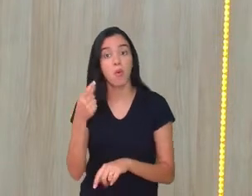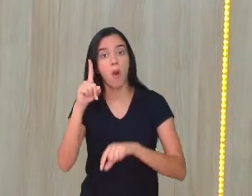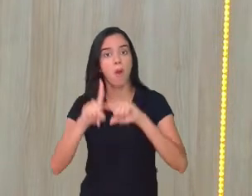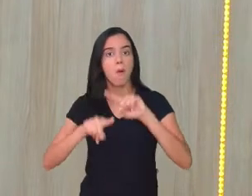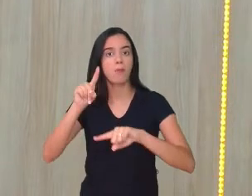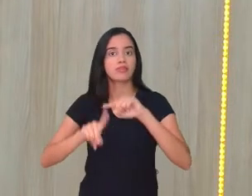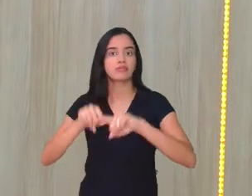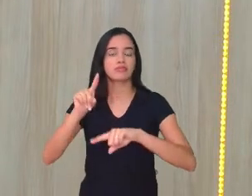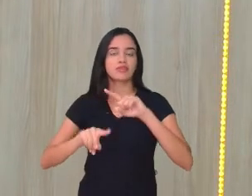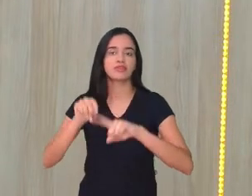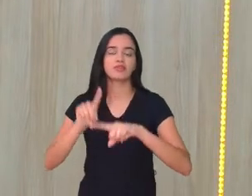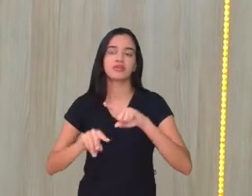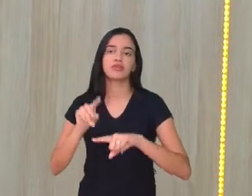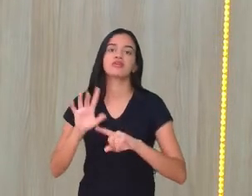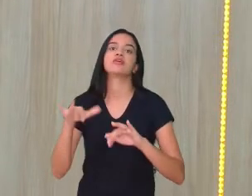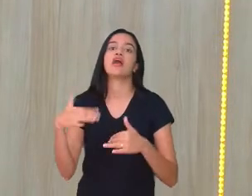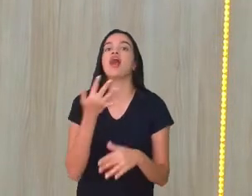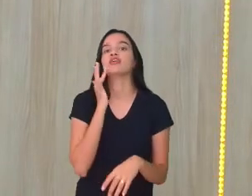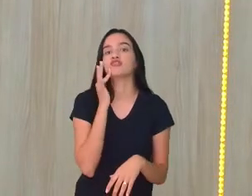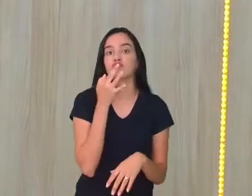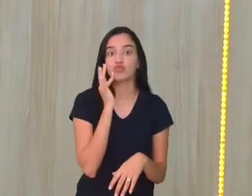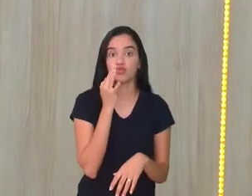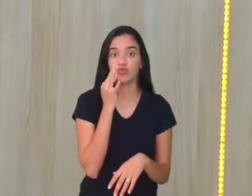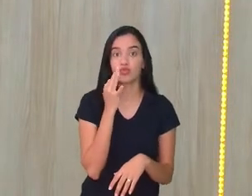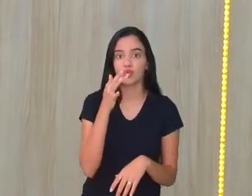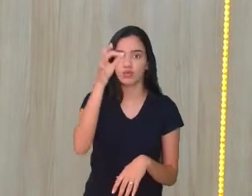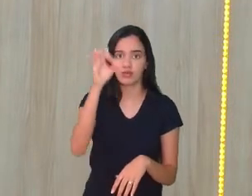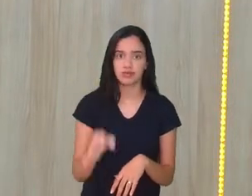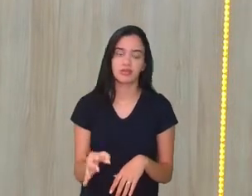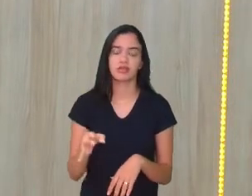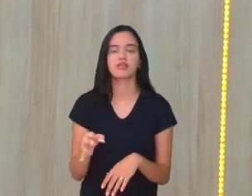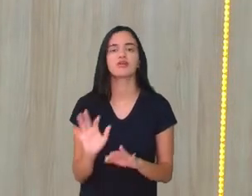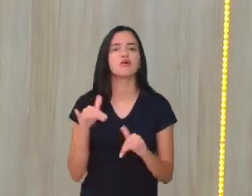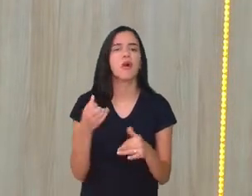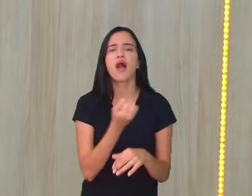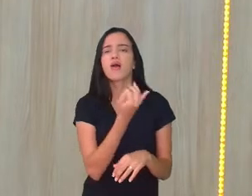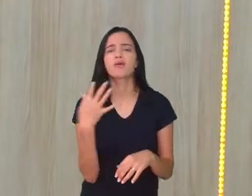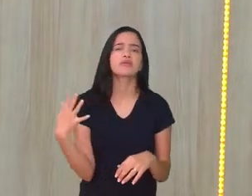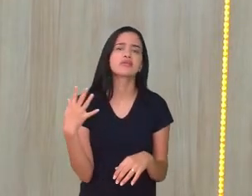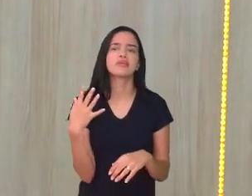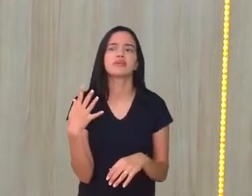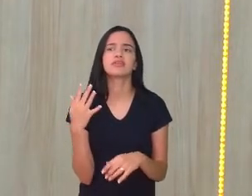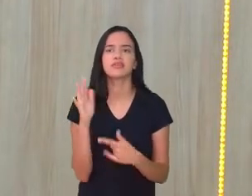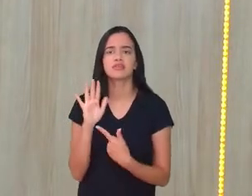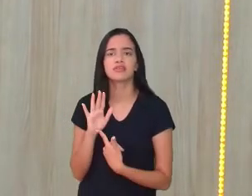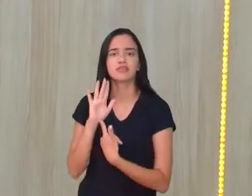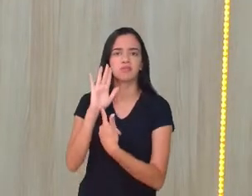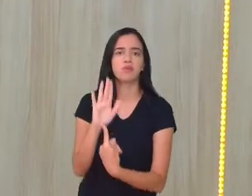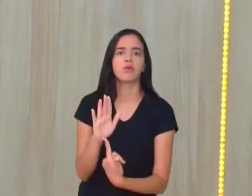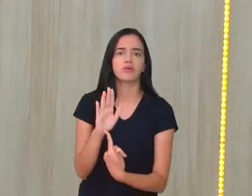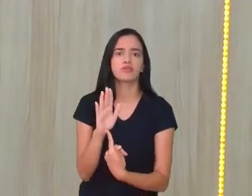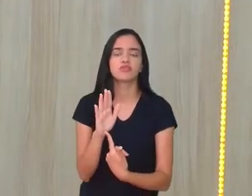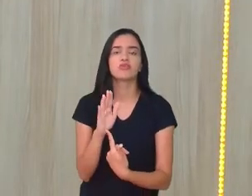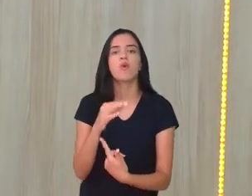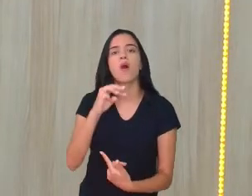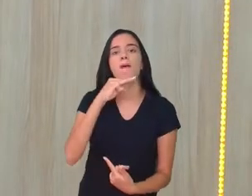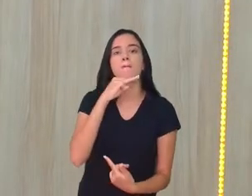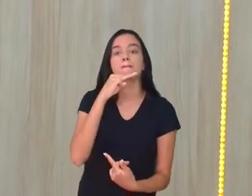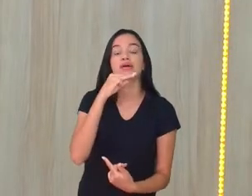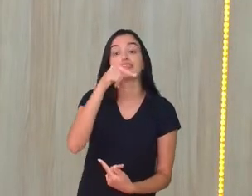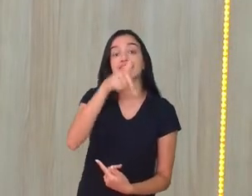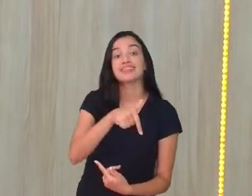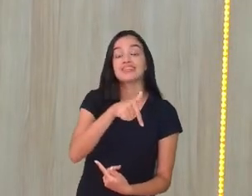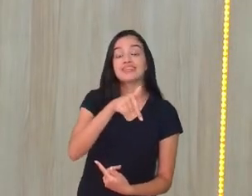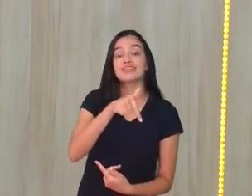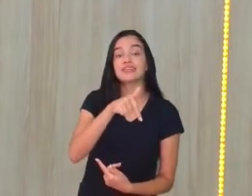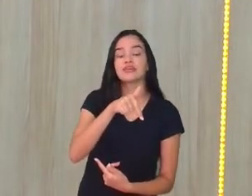objeto, nesse caso aqui, as frutas, tá bom? Então, qual foi a quantidade de vezes que apareceu a manga? 7